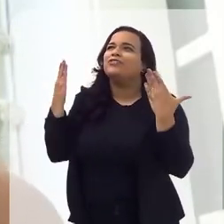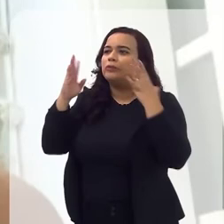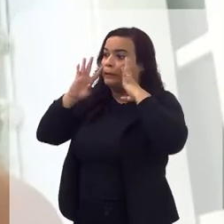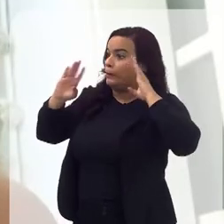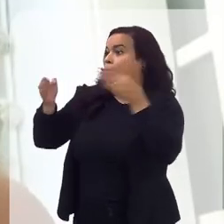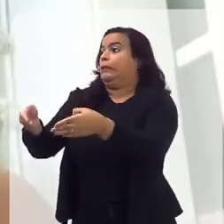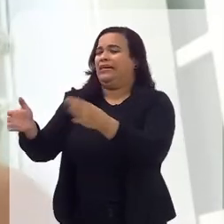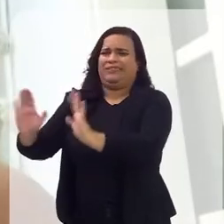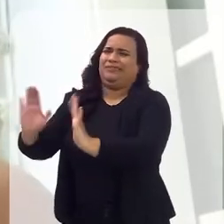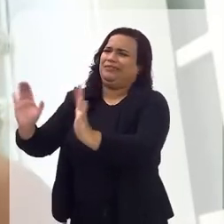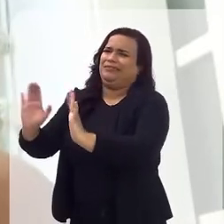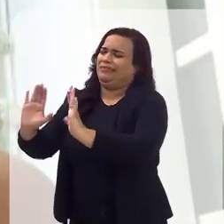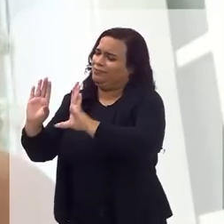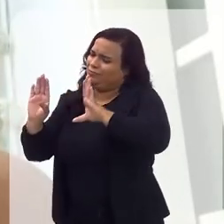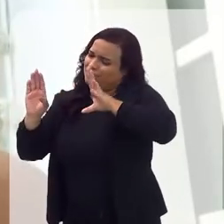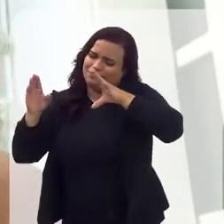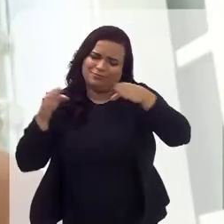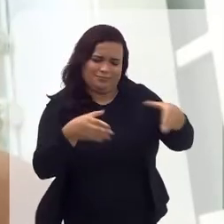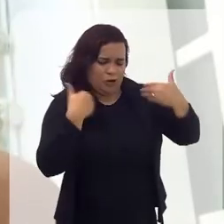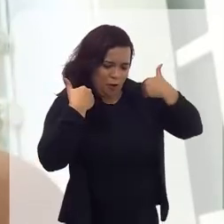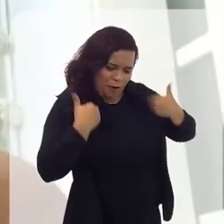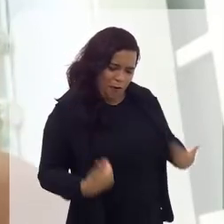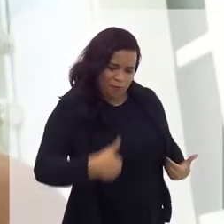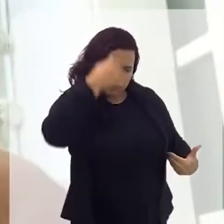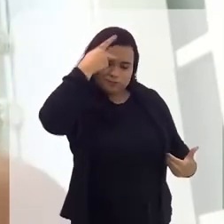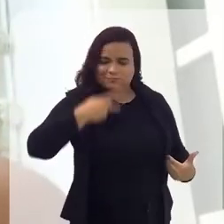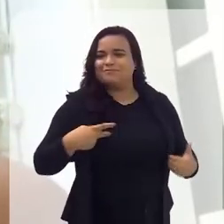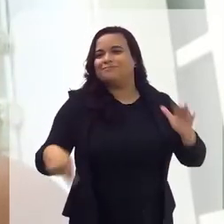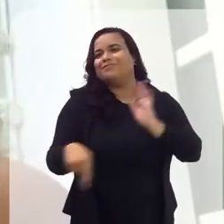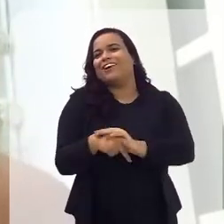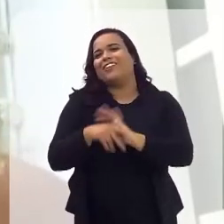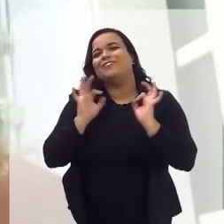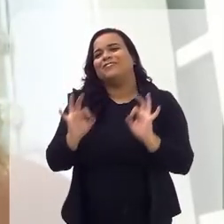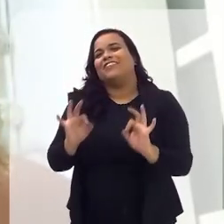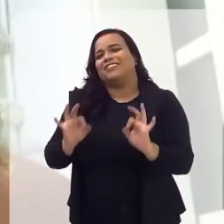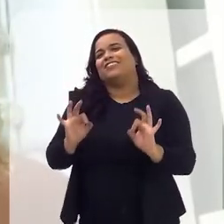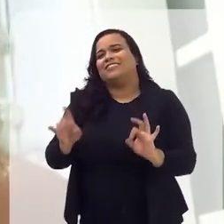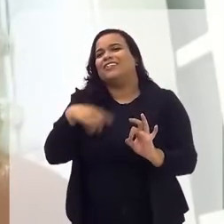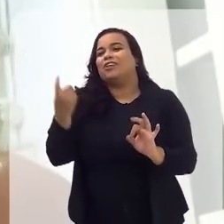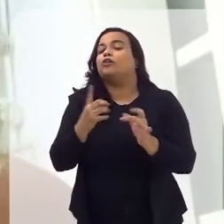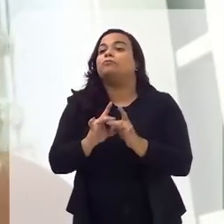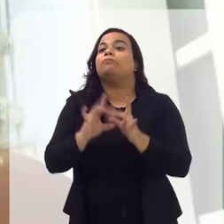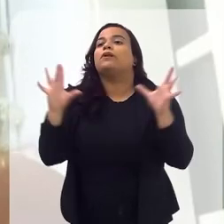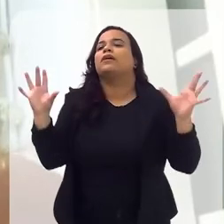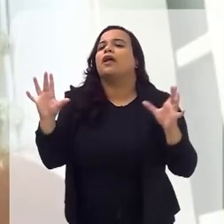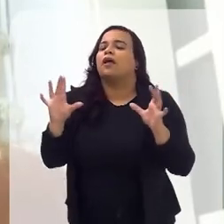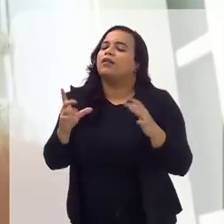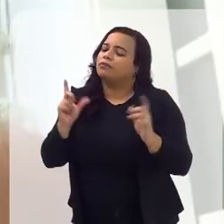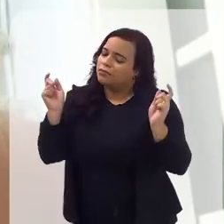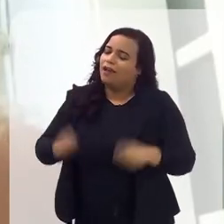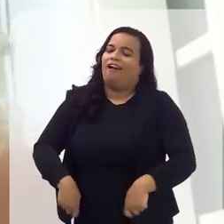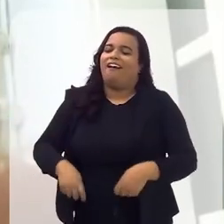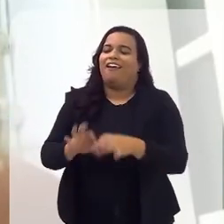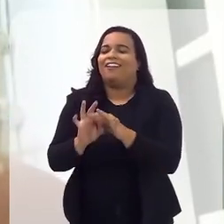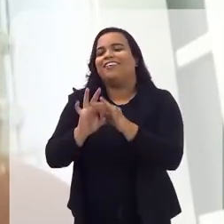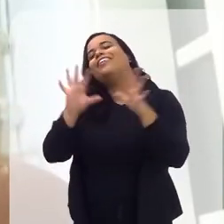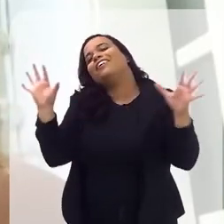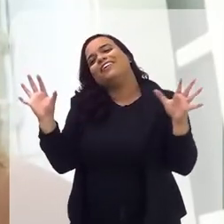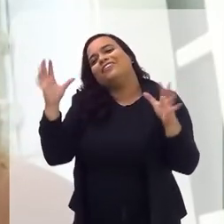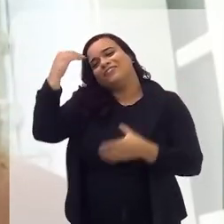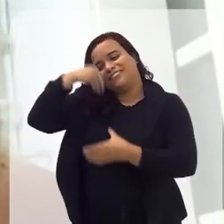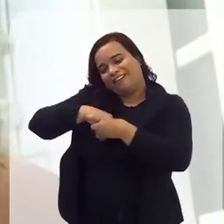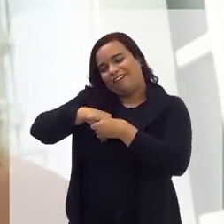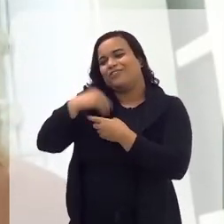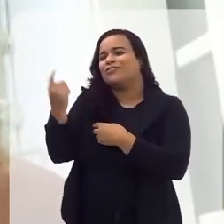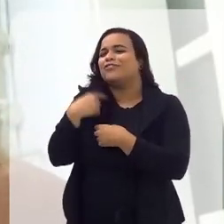de lado para a gente adotar um corpo que é mais sensorial e um corpo para nós mesmos, né, um corpo que nos permita que a gente possa ser livre dentro